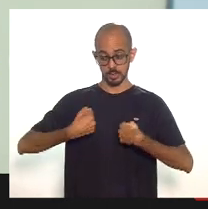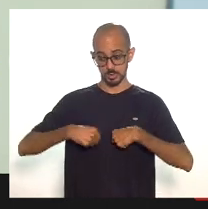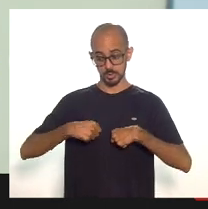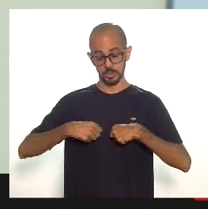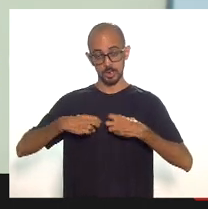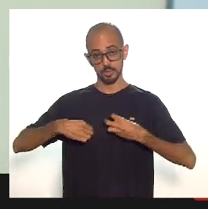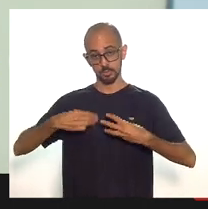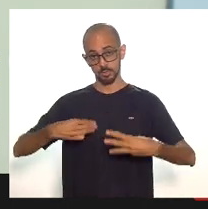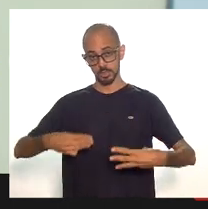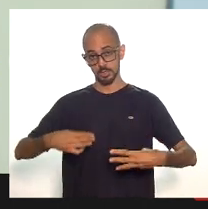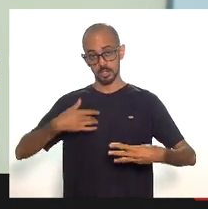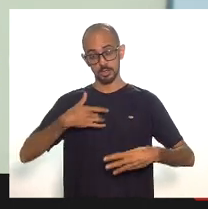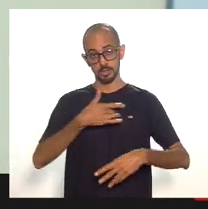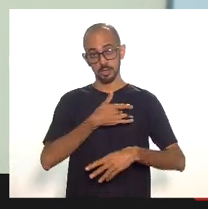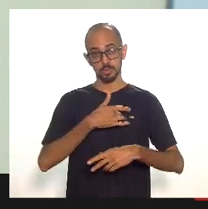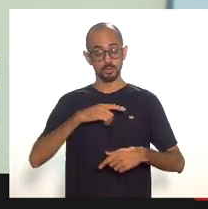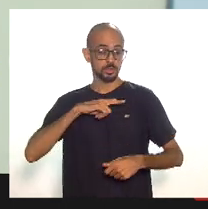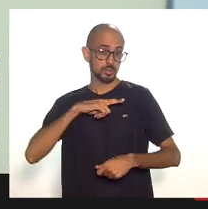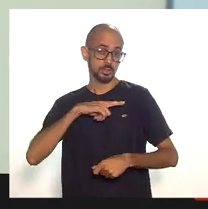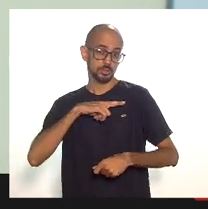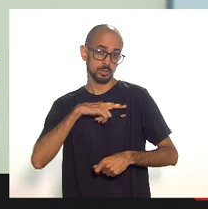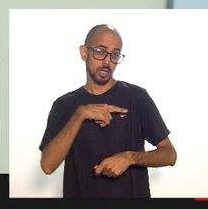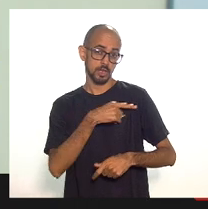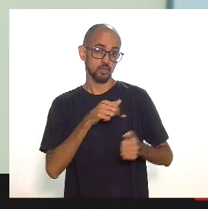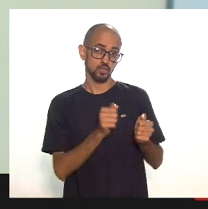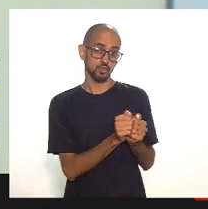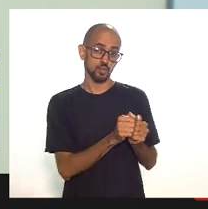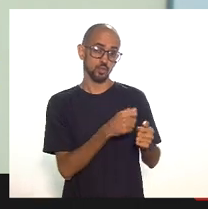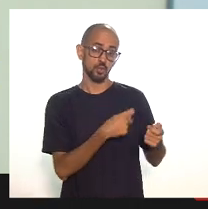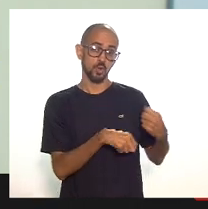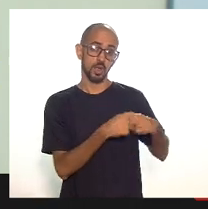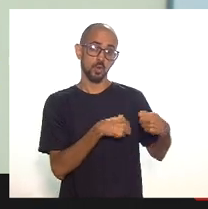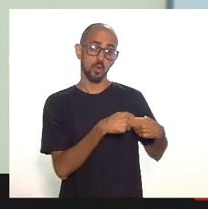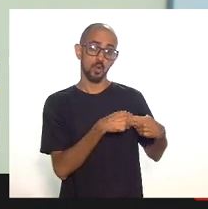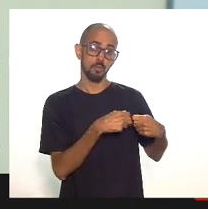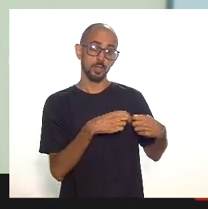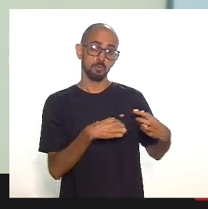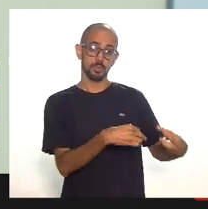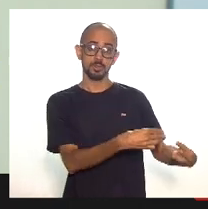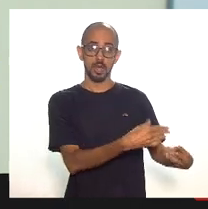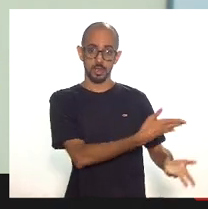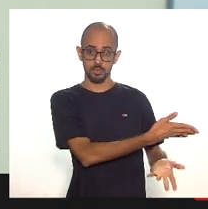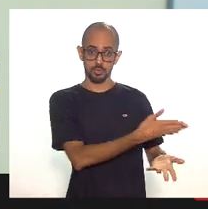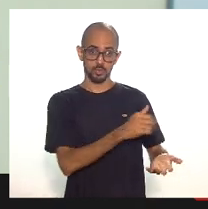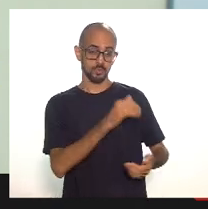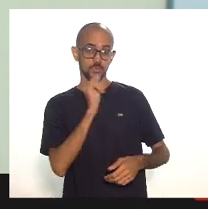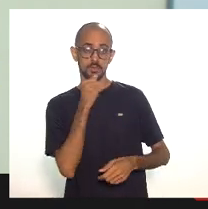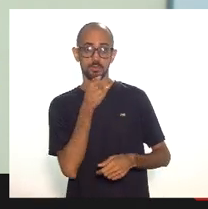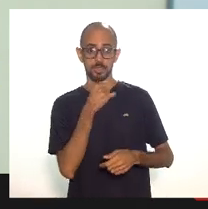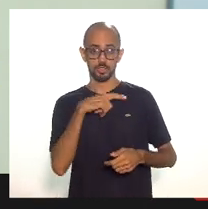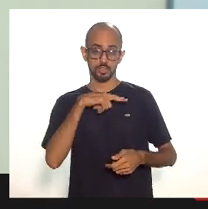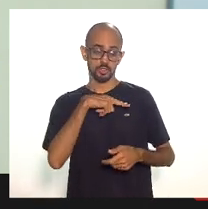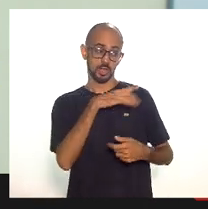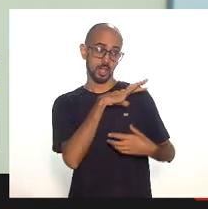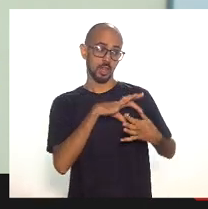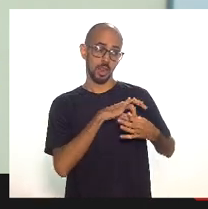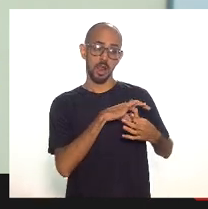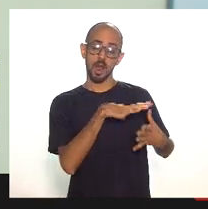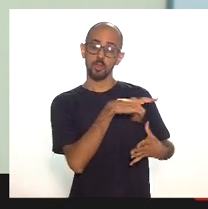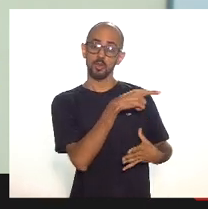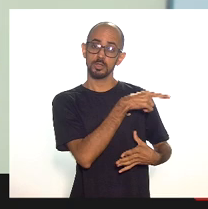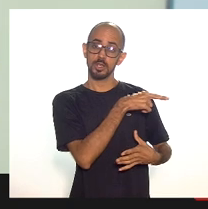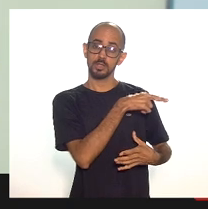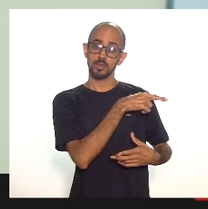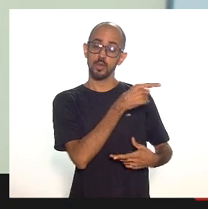têm com o Ministério da Economia. Então, infelizmente, são dependentes de autorização e do